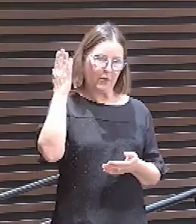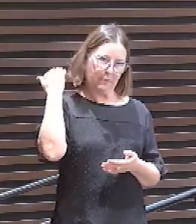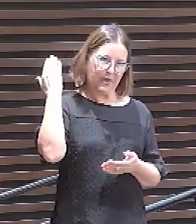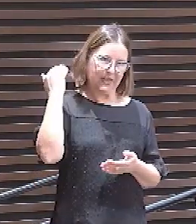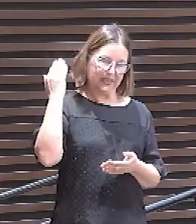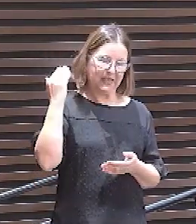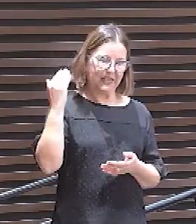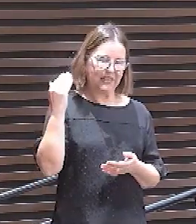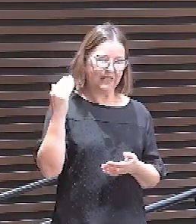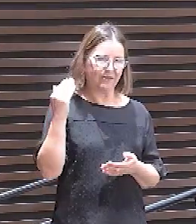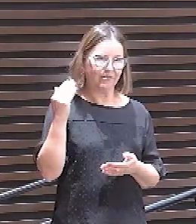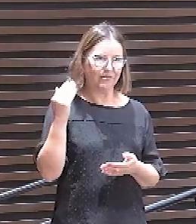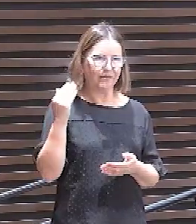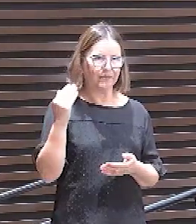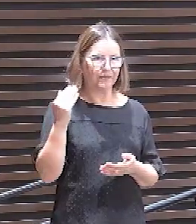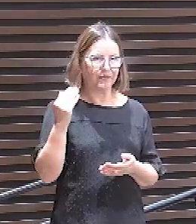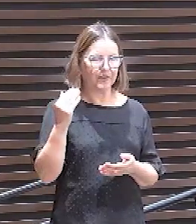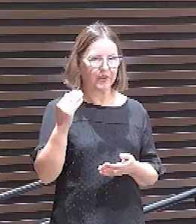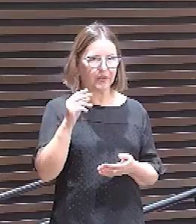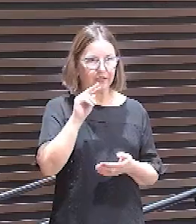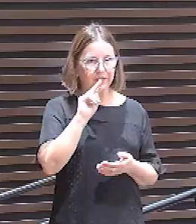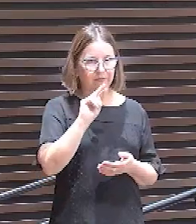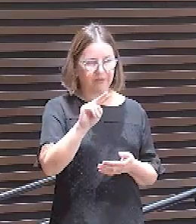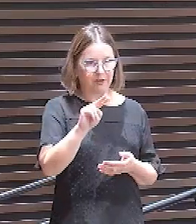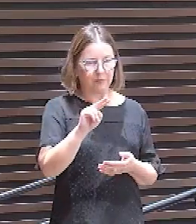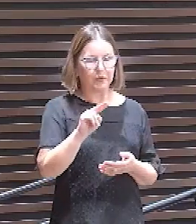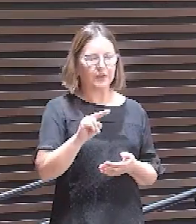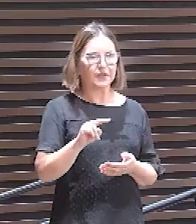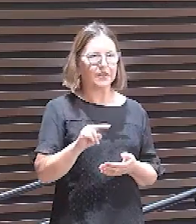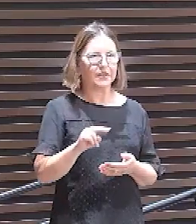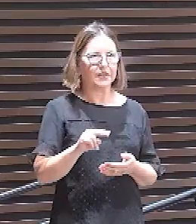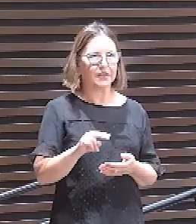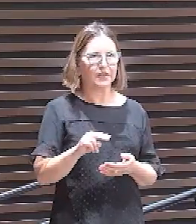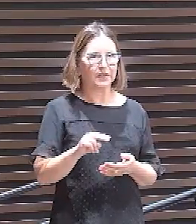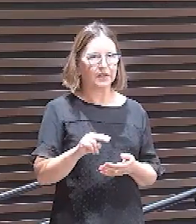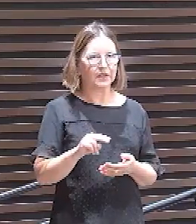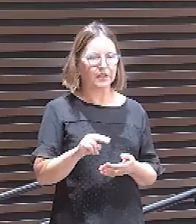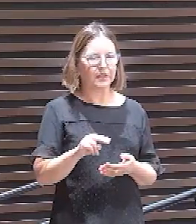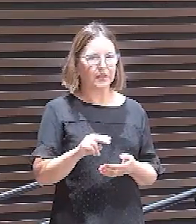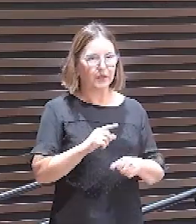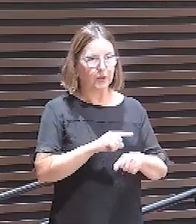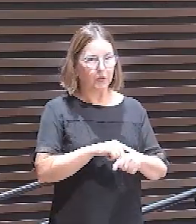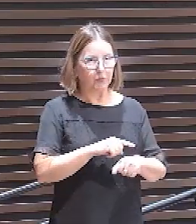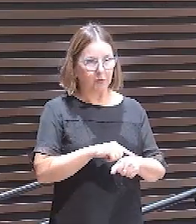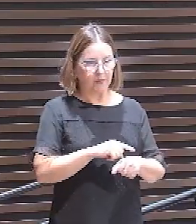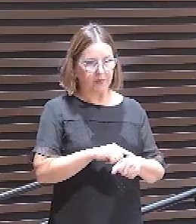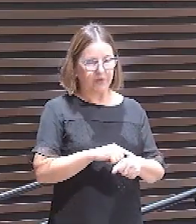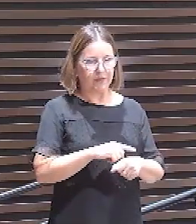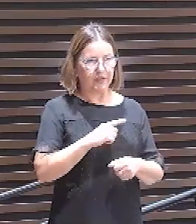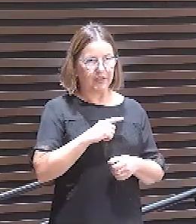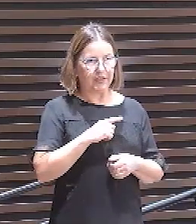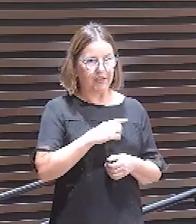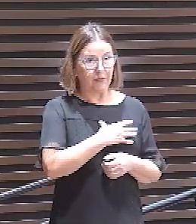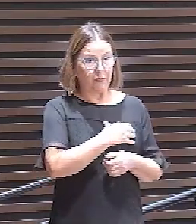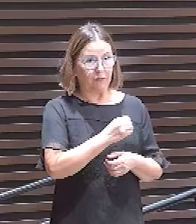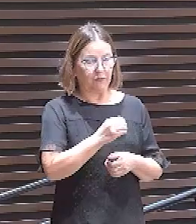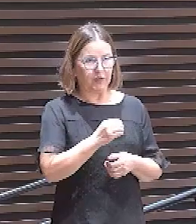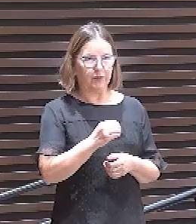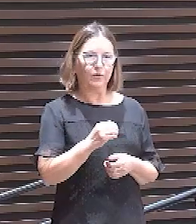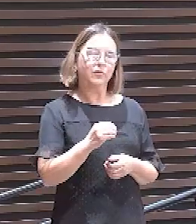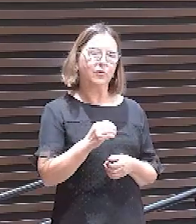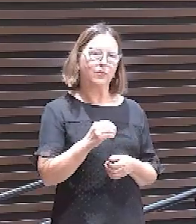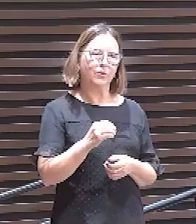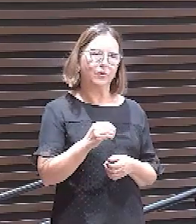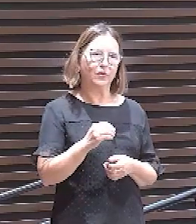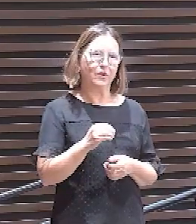genealogia de Sete, quando ele teve o seu filho Enos, ou Enos, que significa